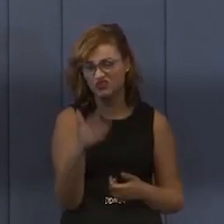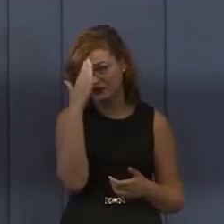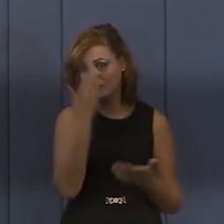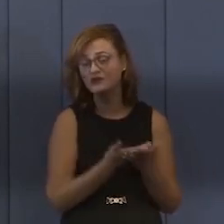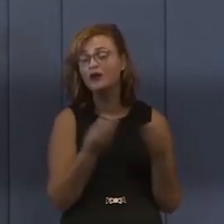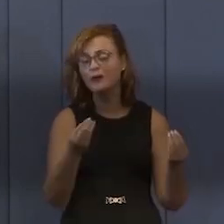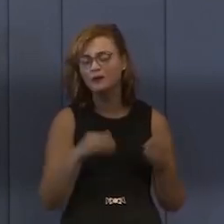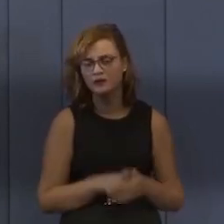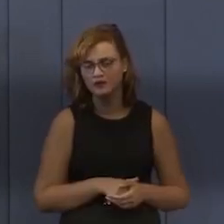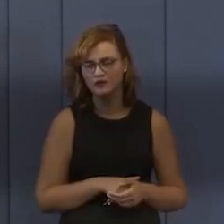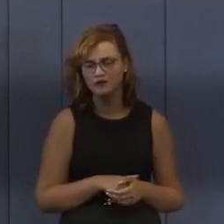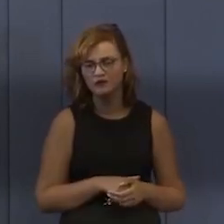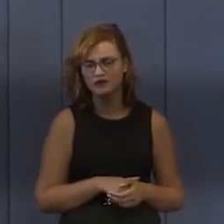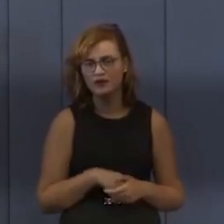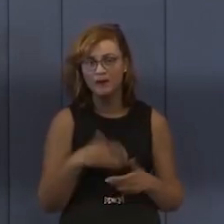de conteúdo.